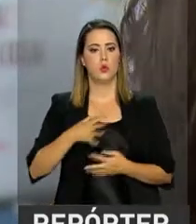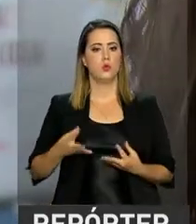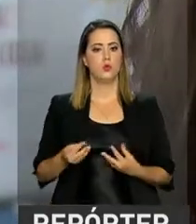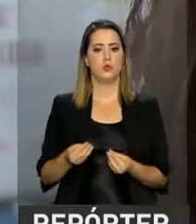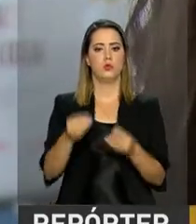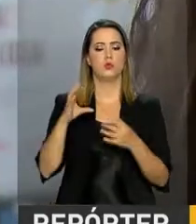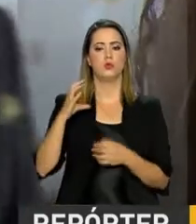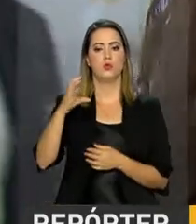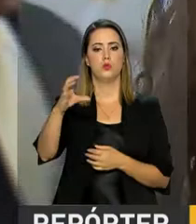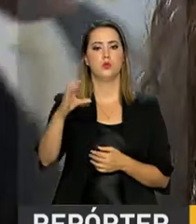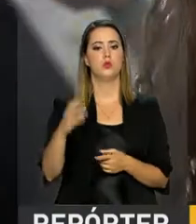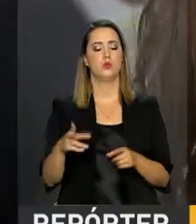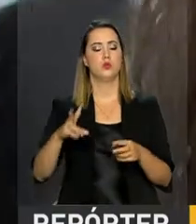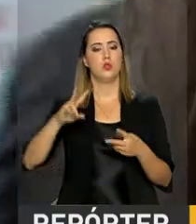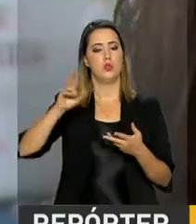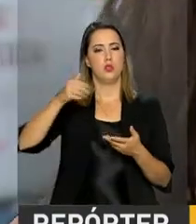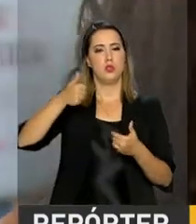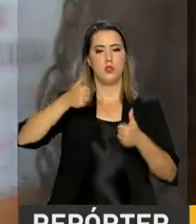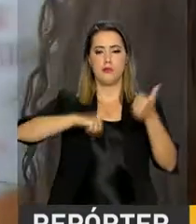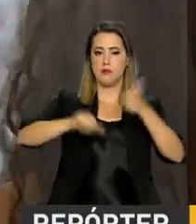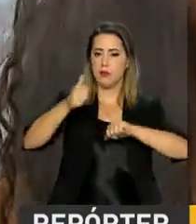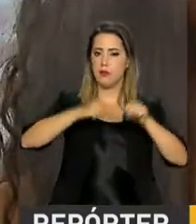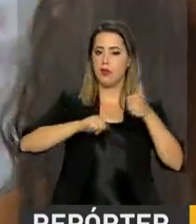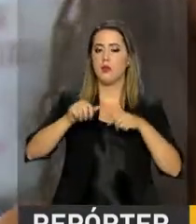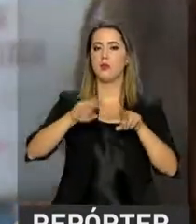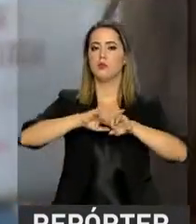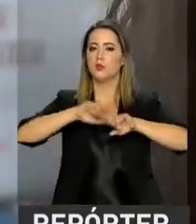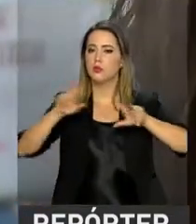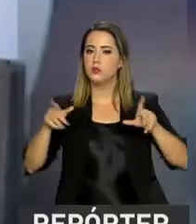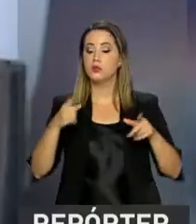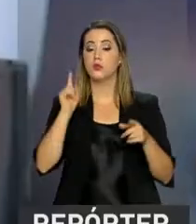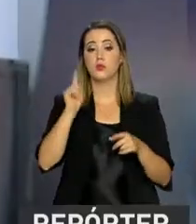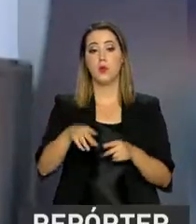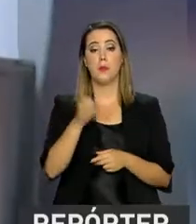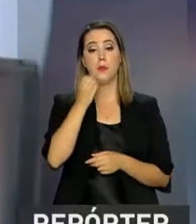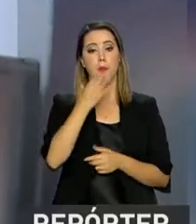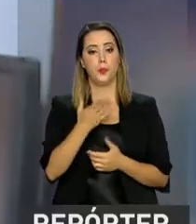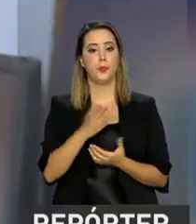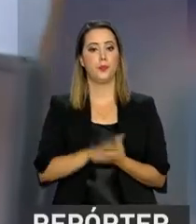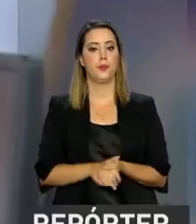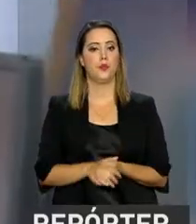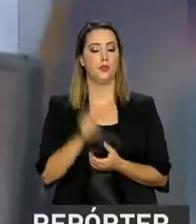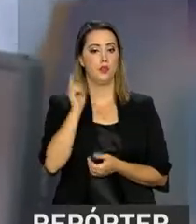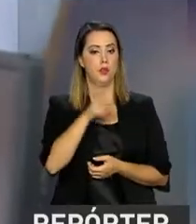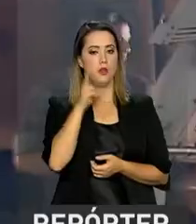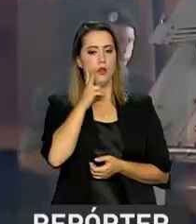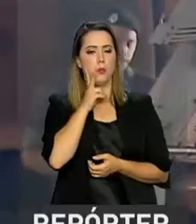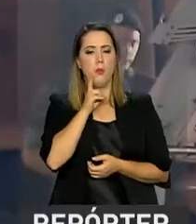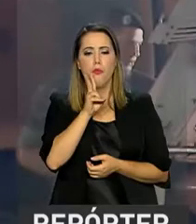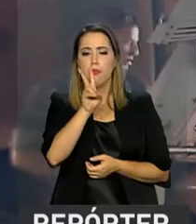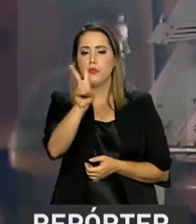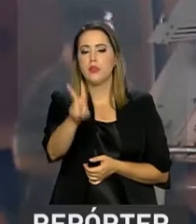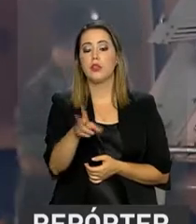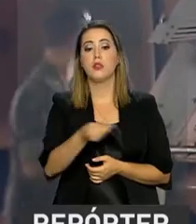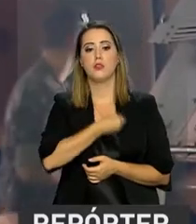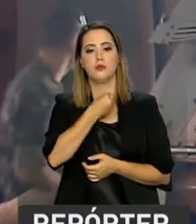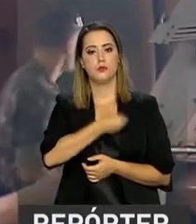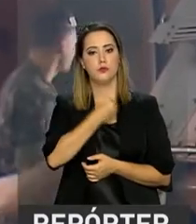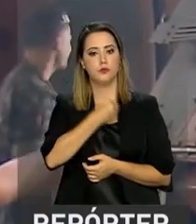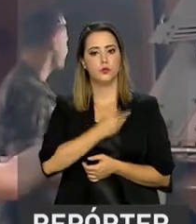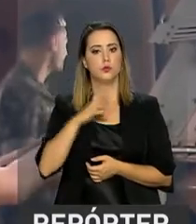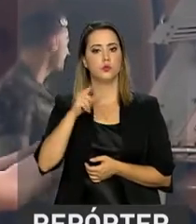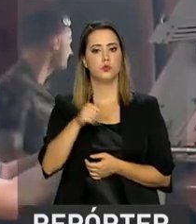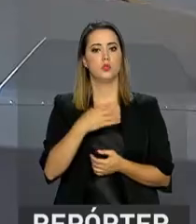química física em animou bastante aqui os visitantes podem ver e vivenciar